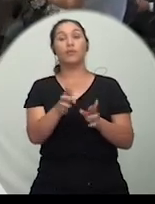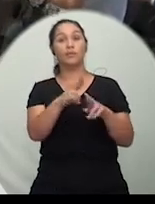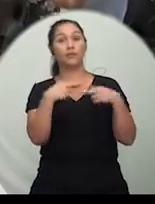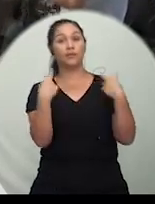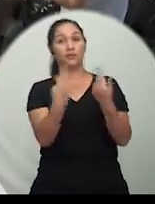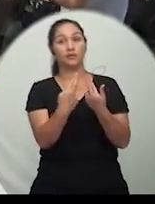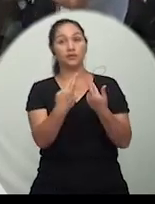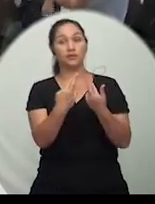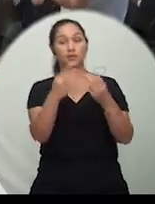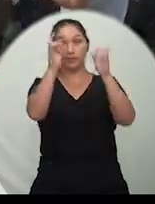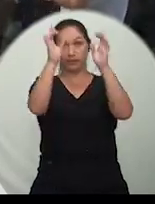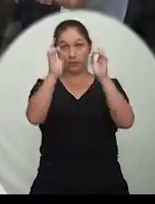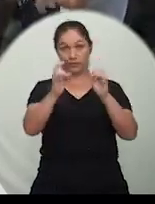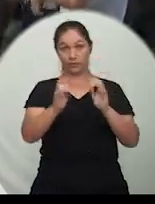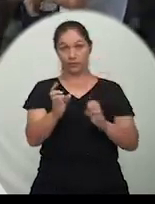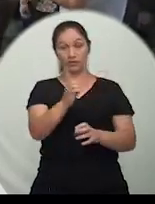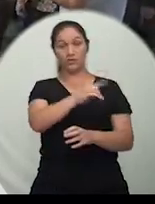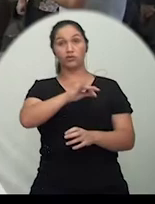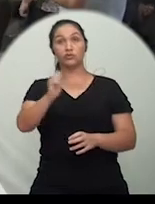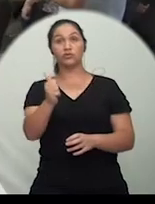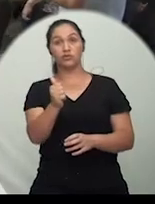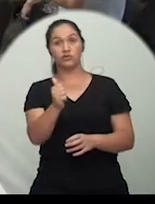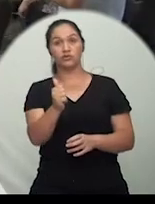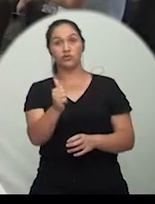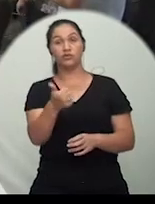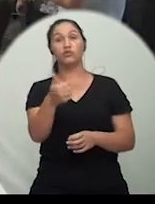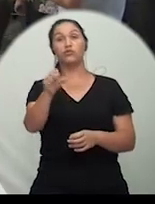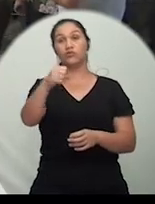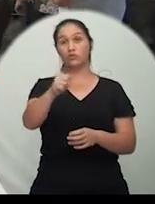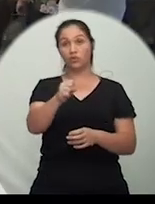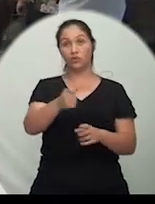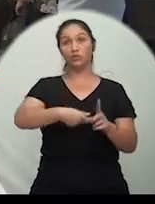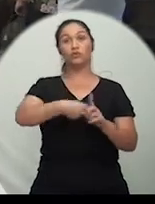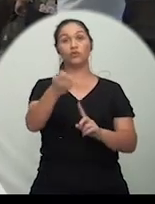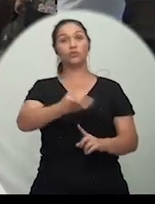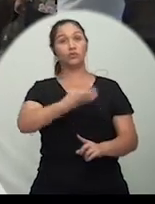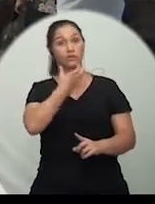regimental, com a seguinte ordem do dia. Veto ao PL